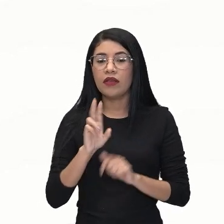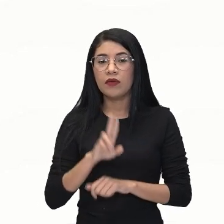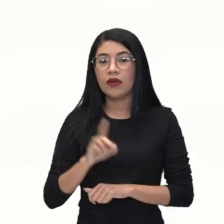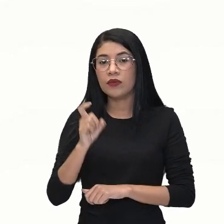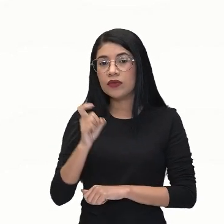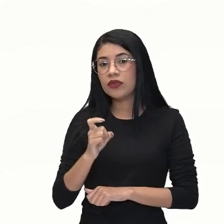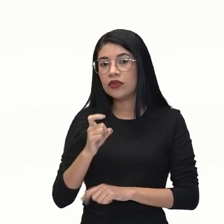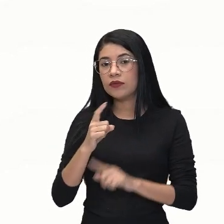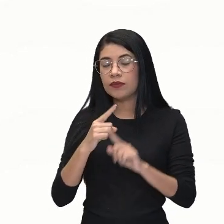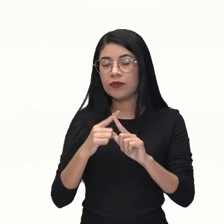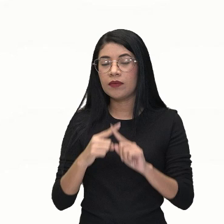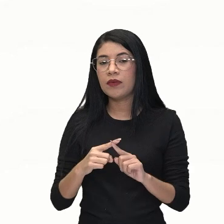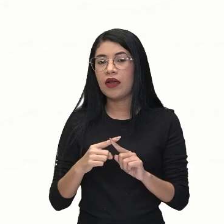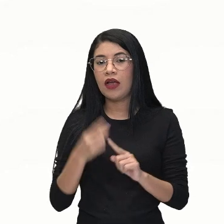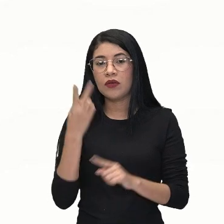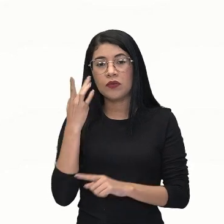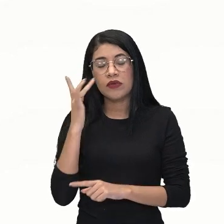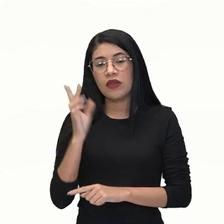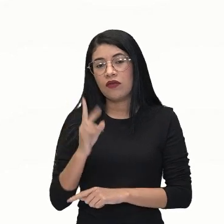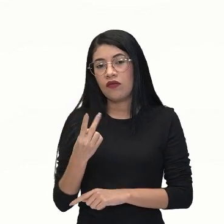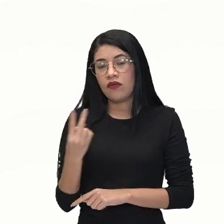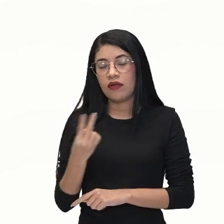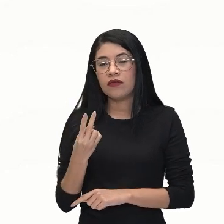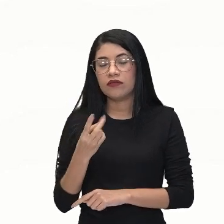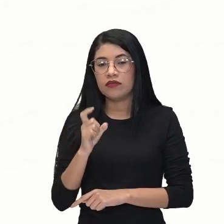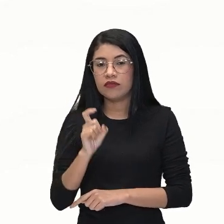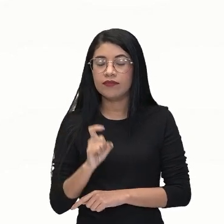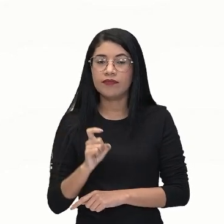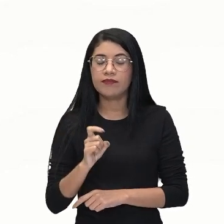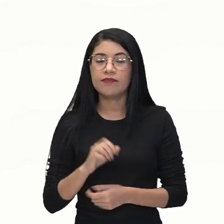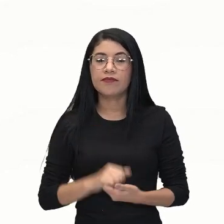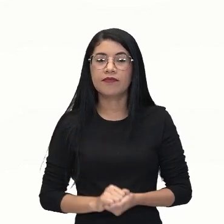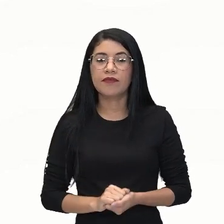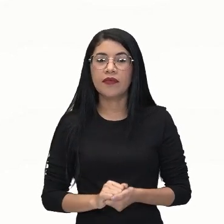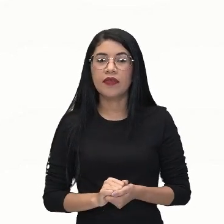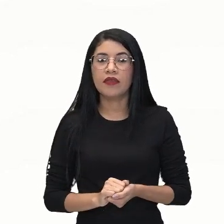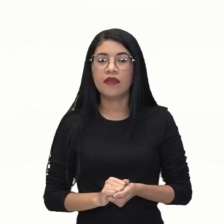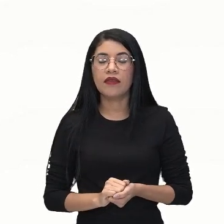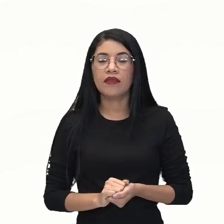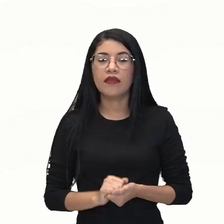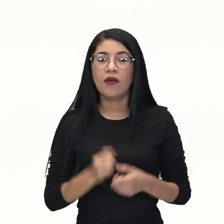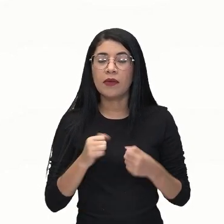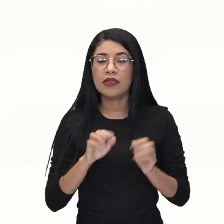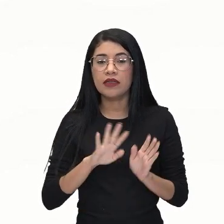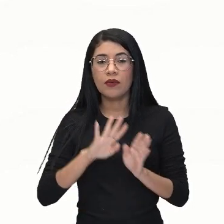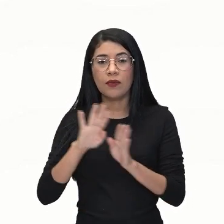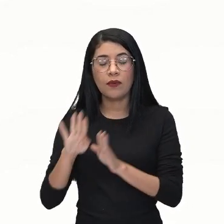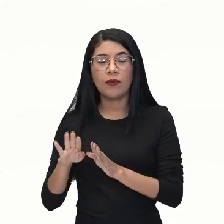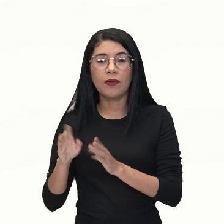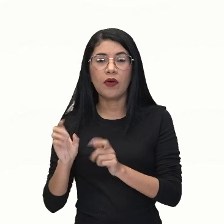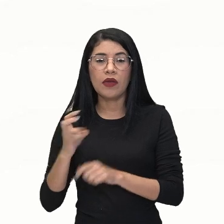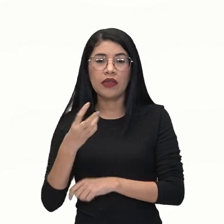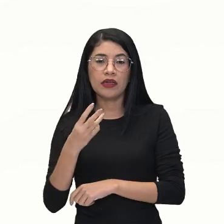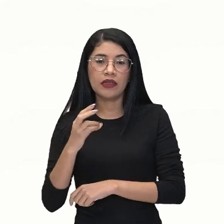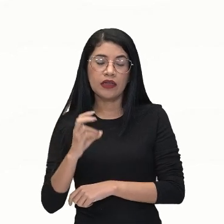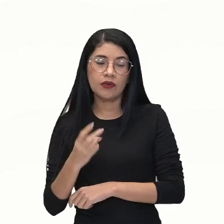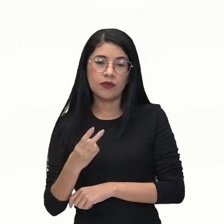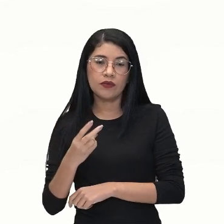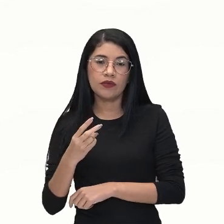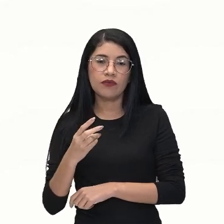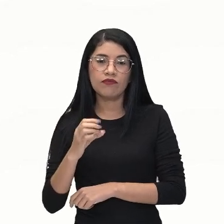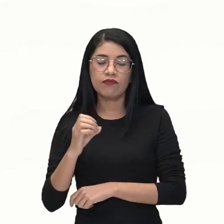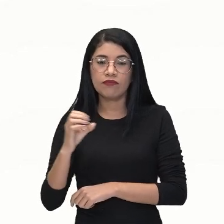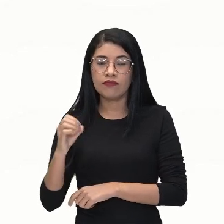qual é o valor de x, é exatamente o que eu quero descobrir. Então, vou resolver logo este lado. 32 mil vezes